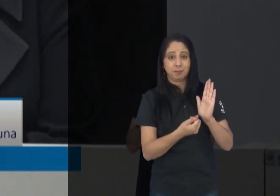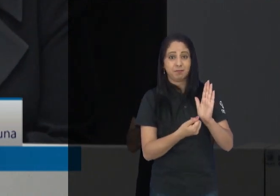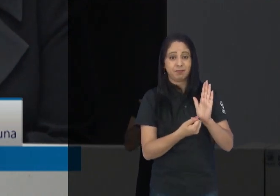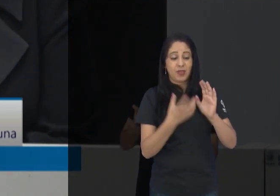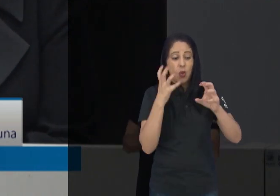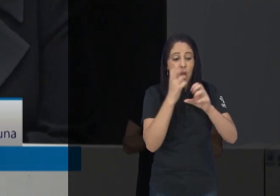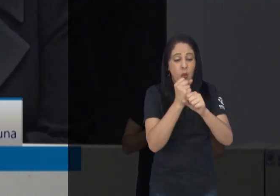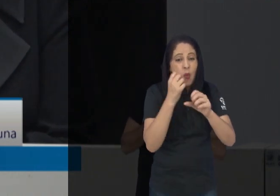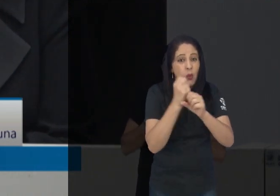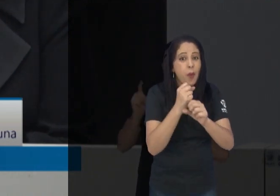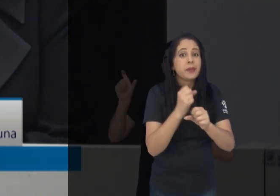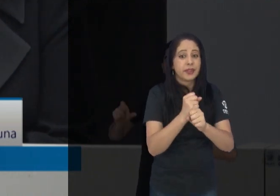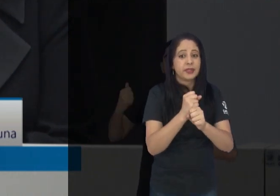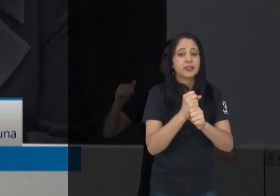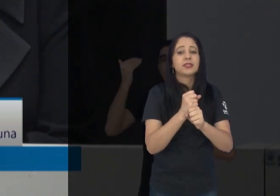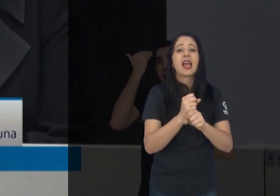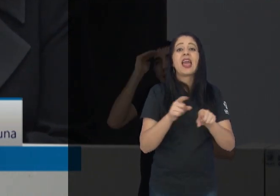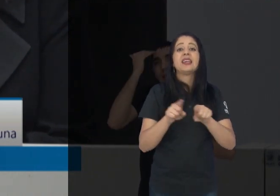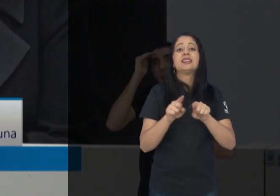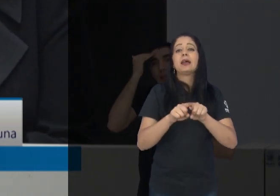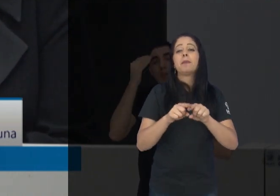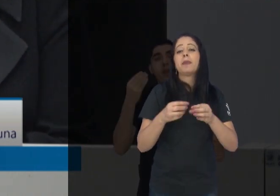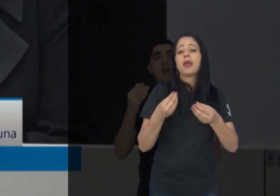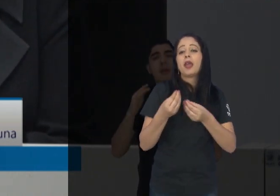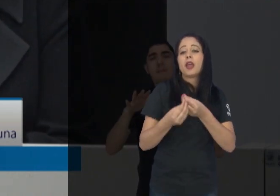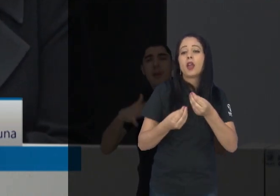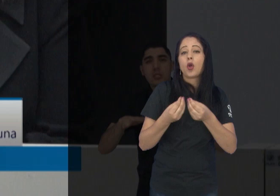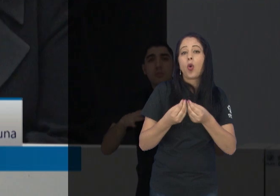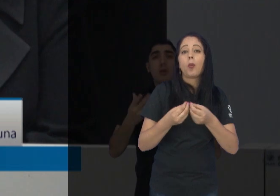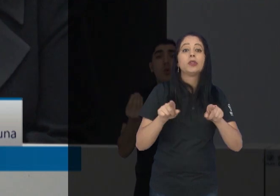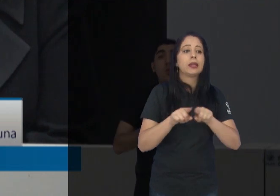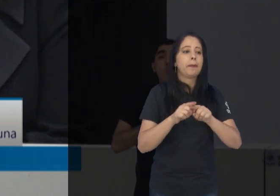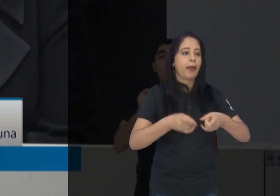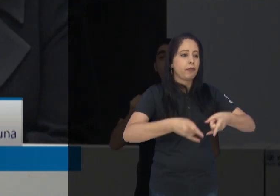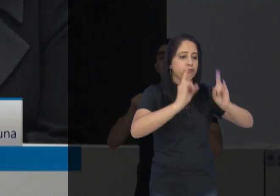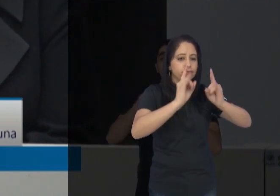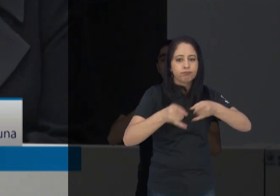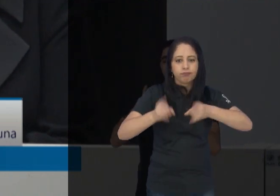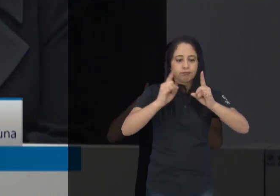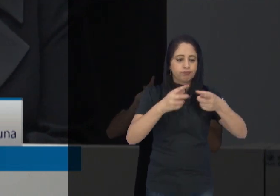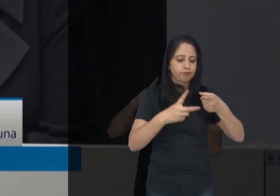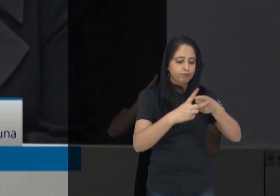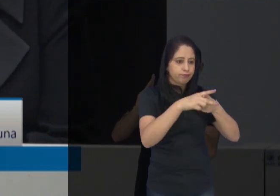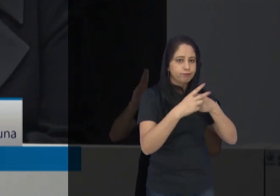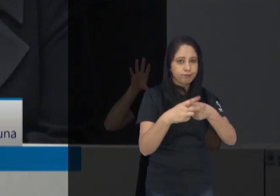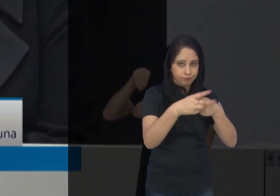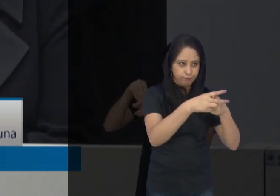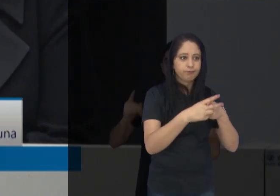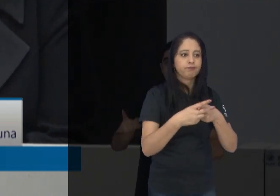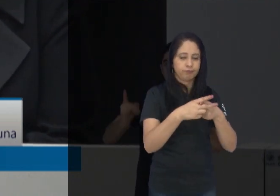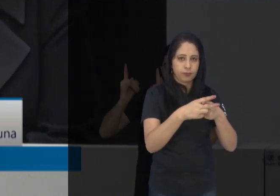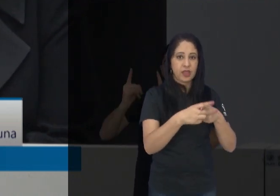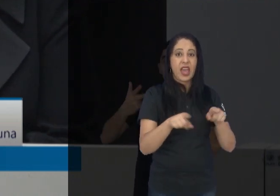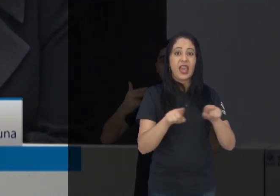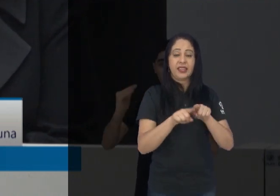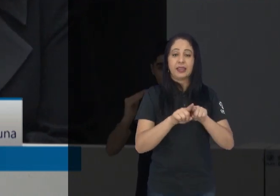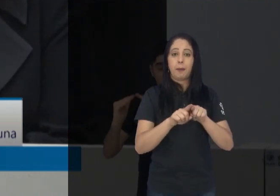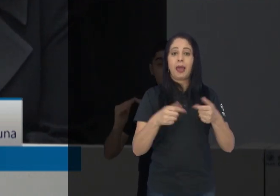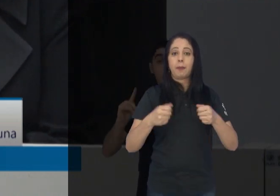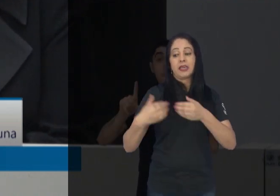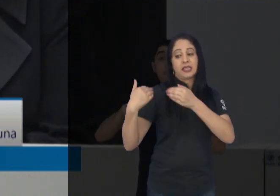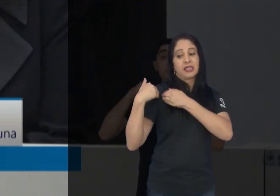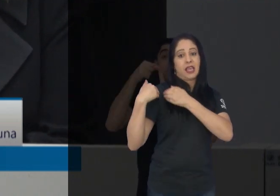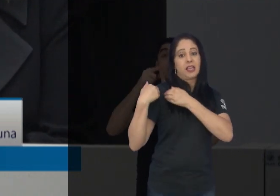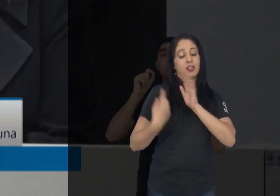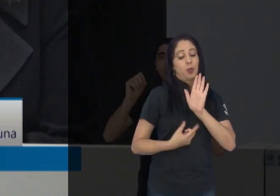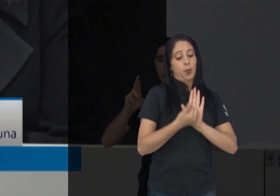entender, no mínimo, ao menos, algo sobre manutenção predial e responsabilidade fiscal,